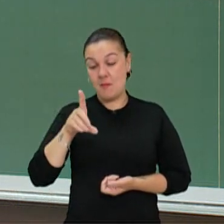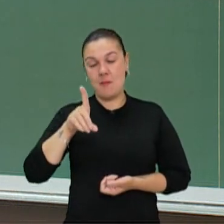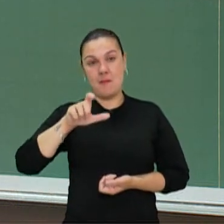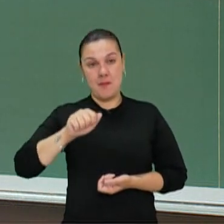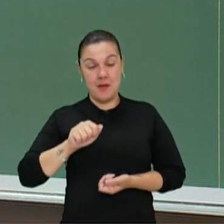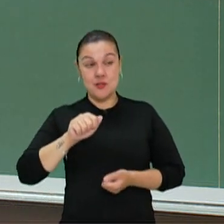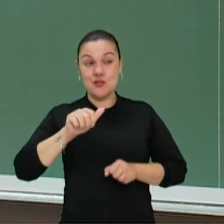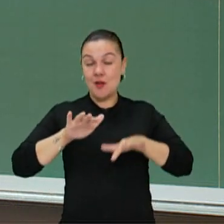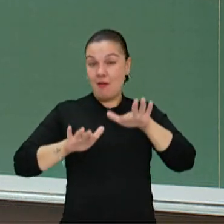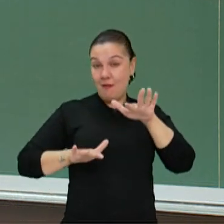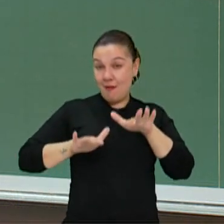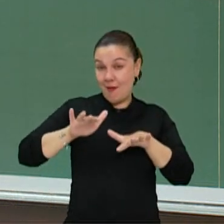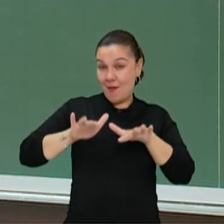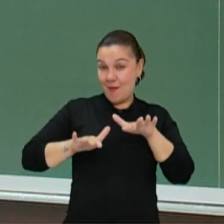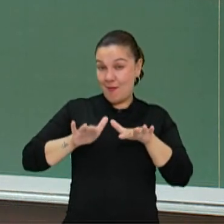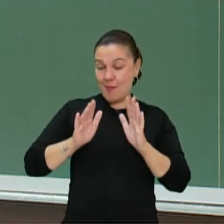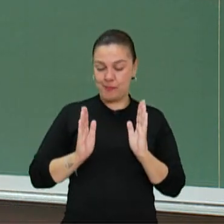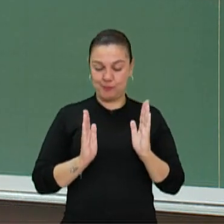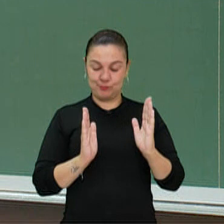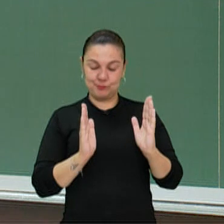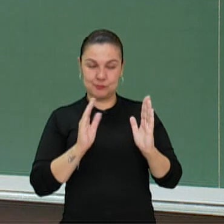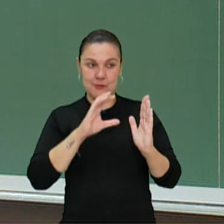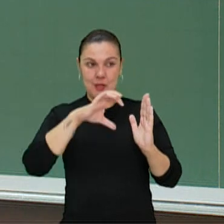deu aproximadamente